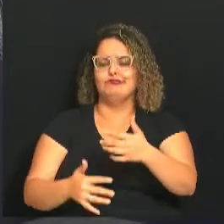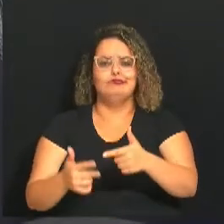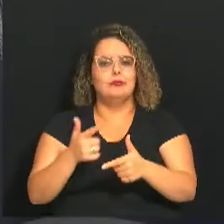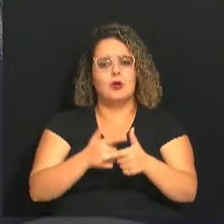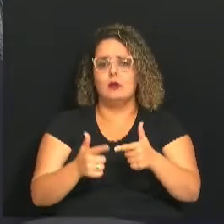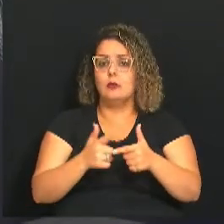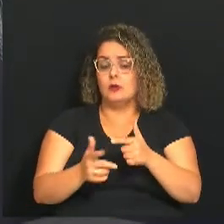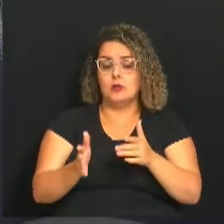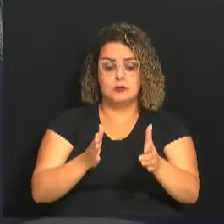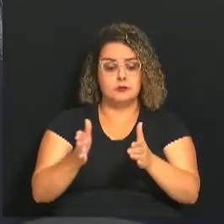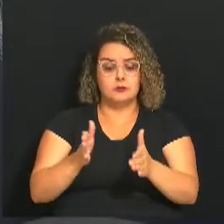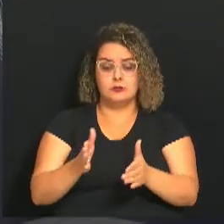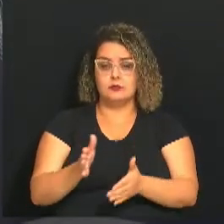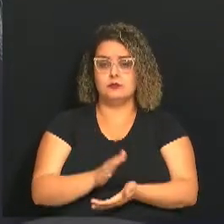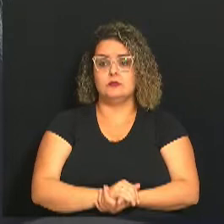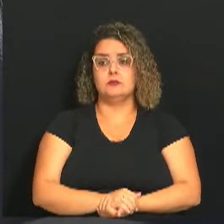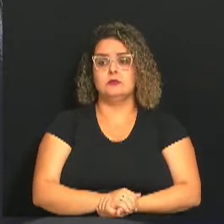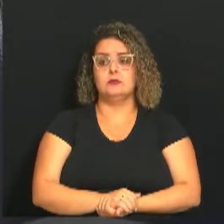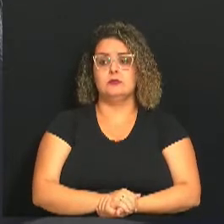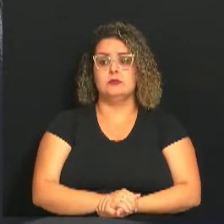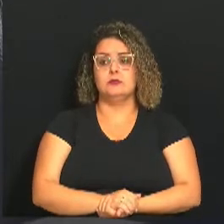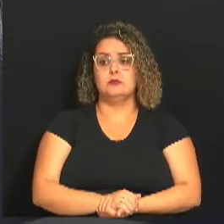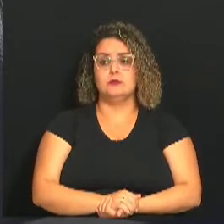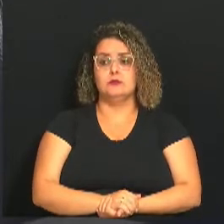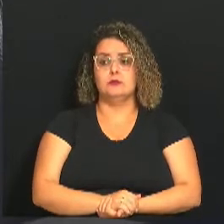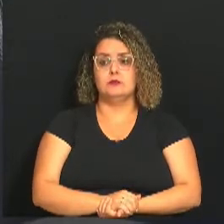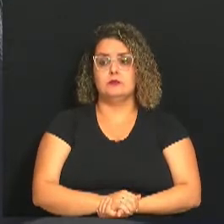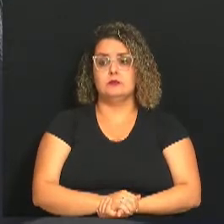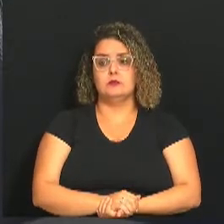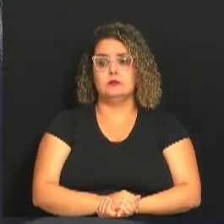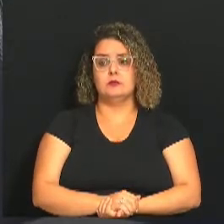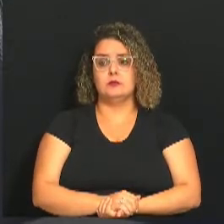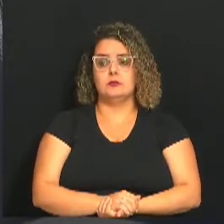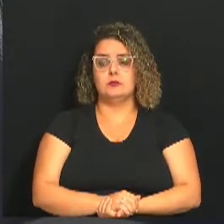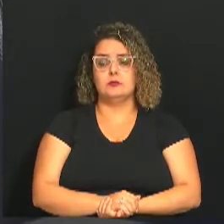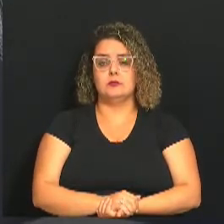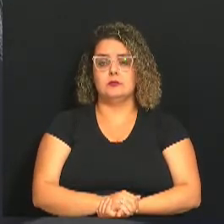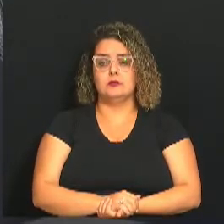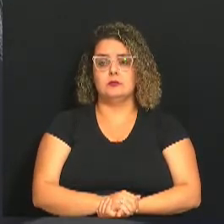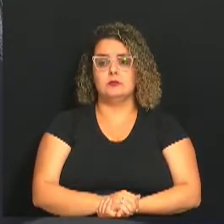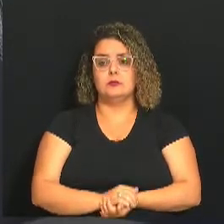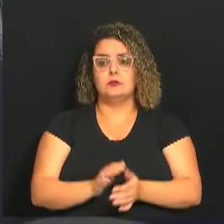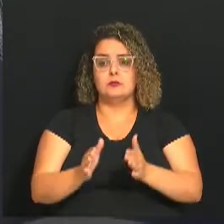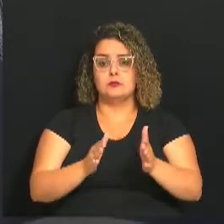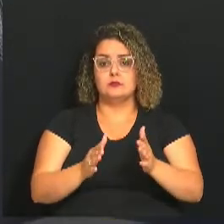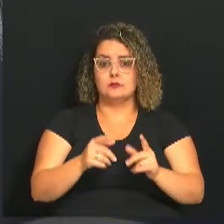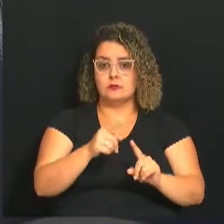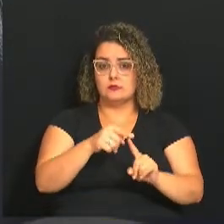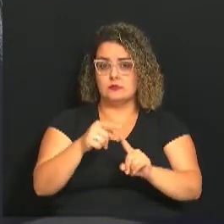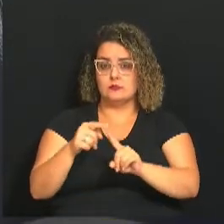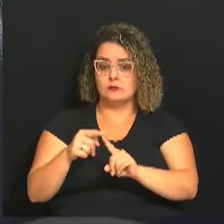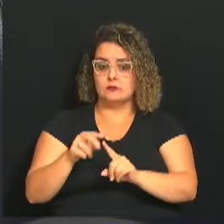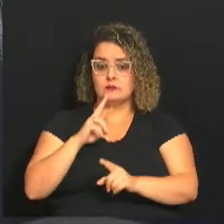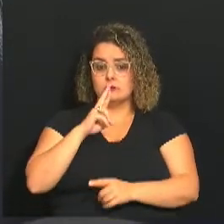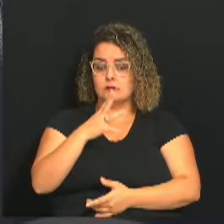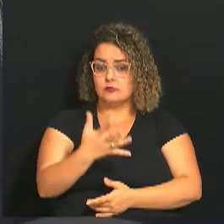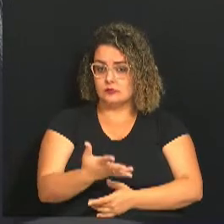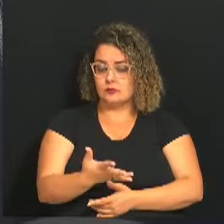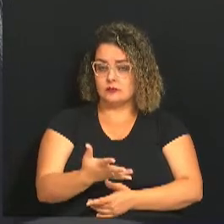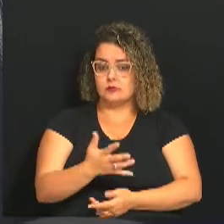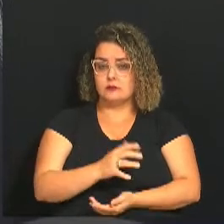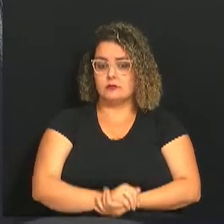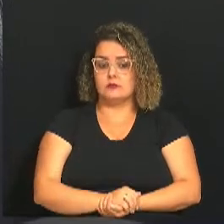tempo as respostas a essas situações eram dadas a partir de